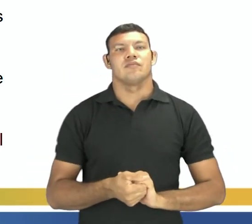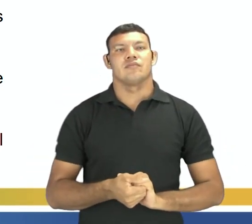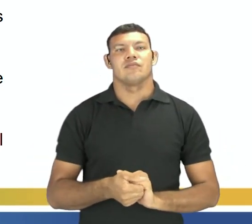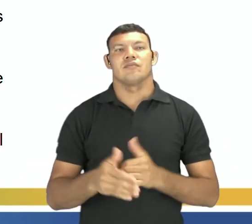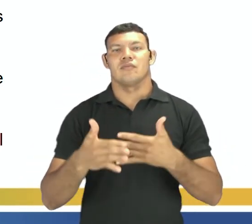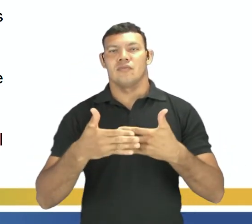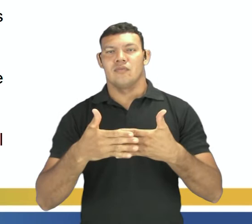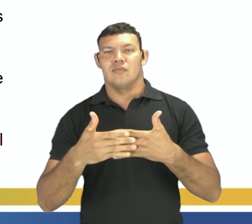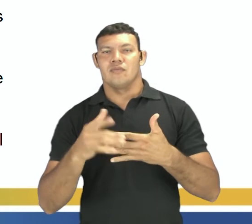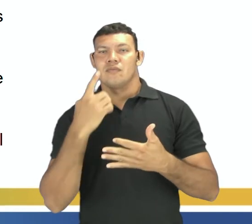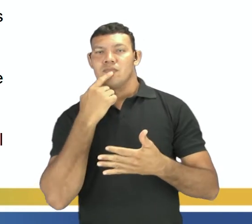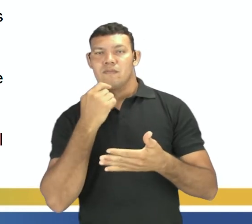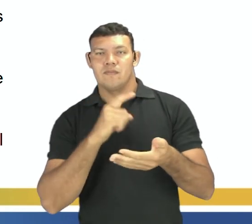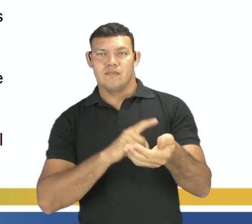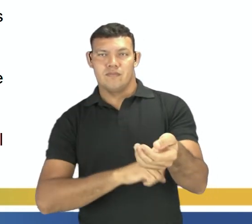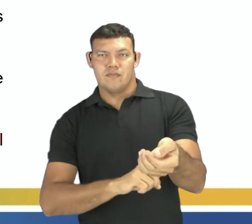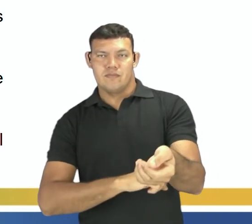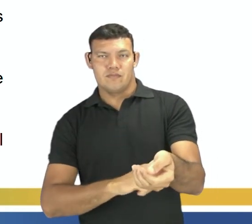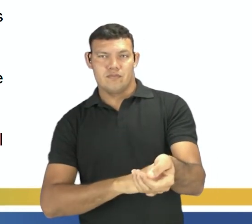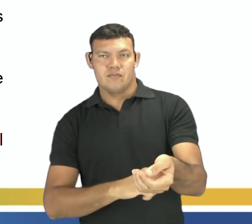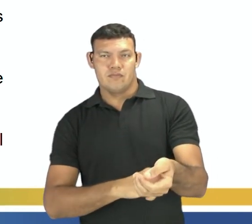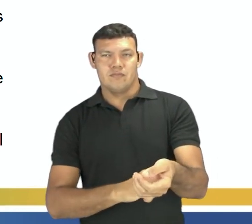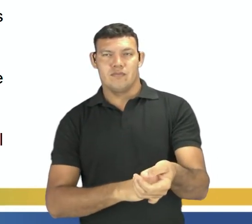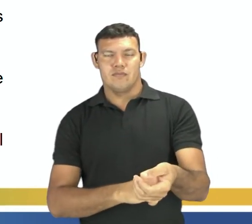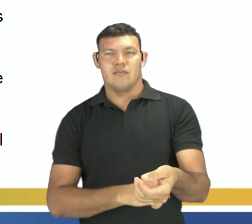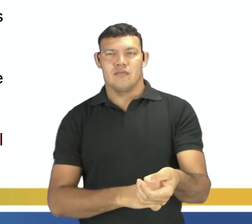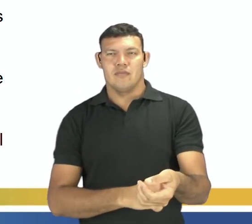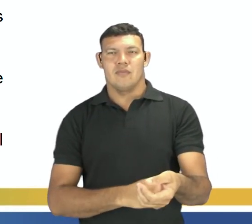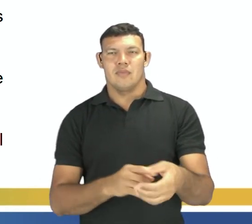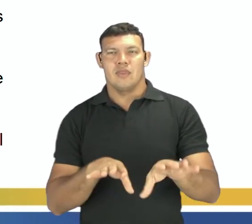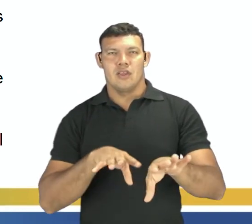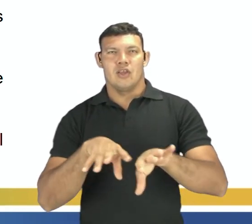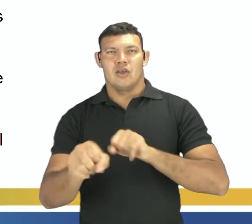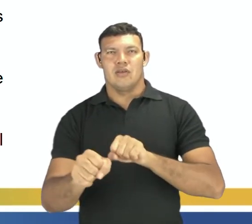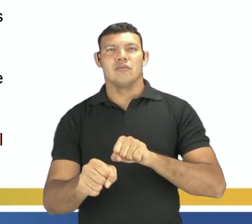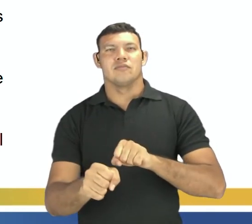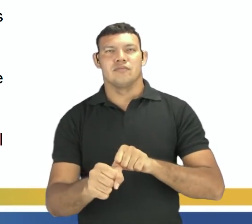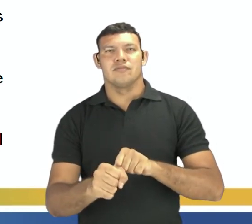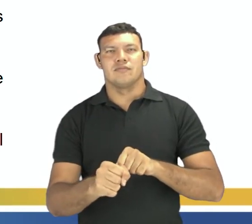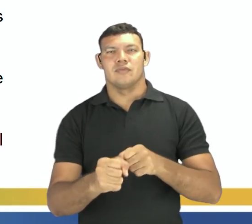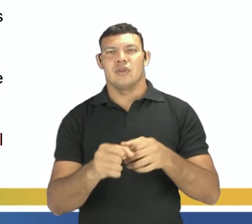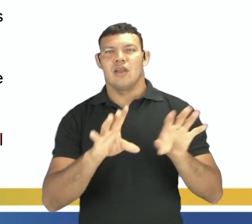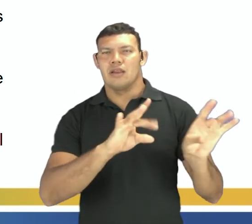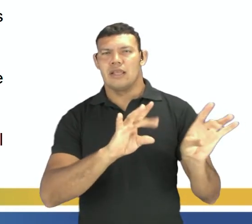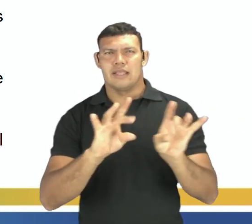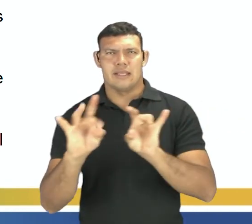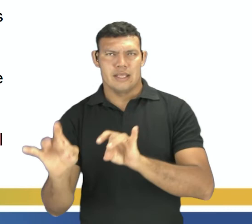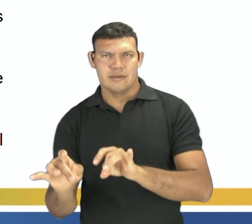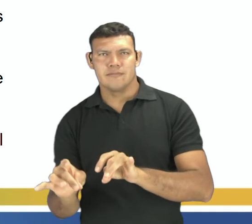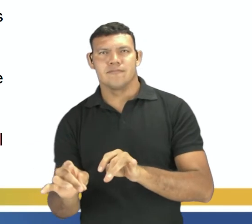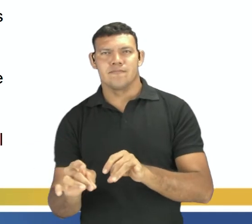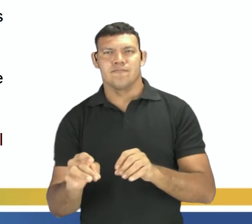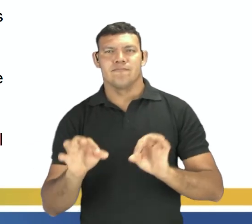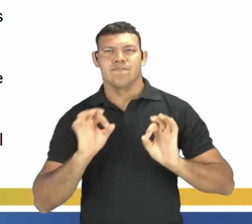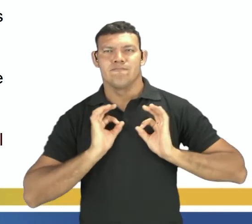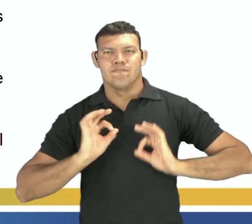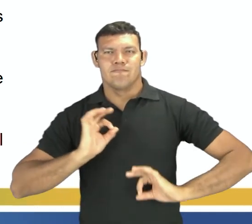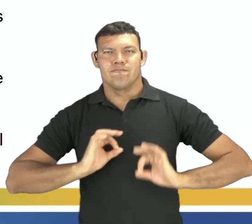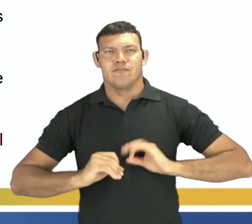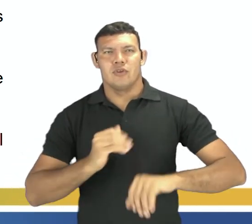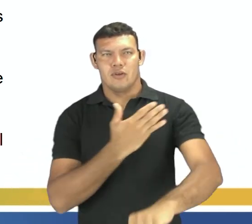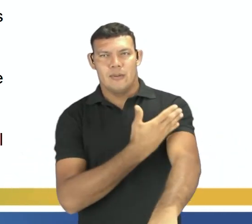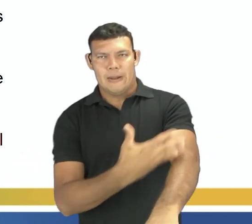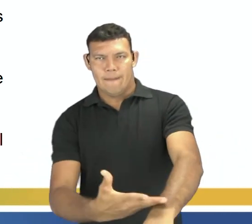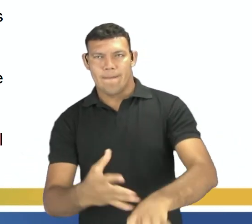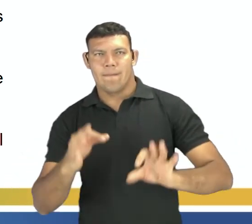o tecido sanguíneo, ele é composto por plasma, eritrocitos, glóbulos brancos, leucócitos, glóbulos vermelhos e